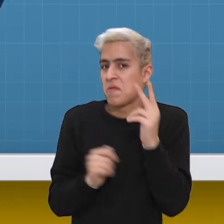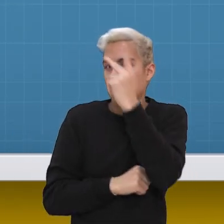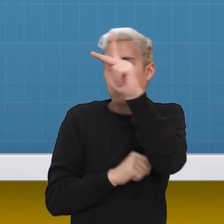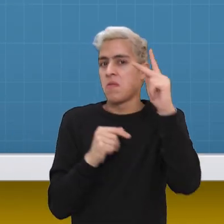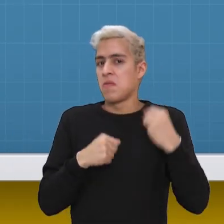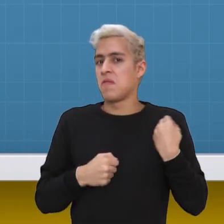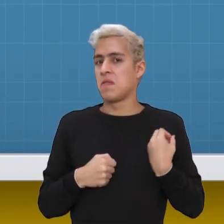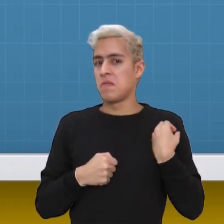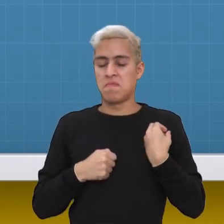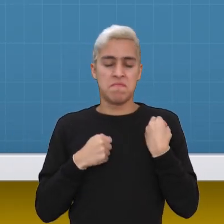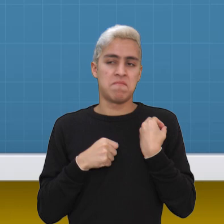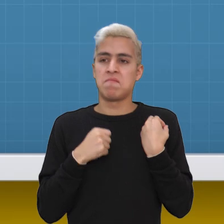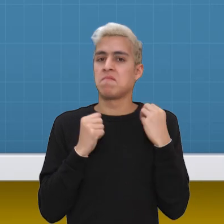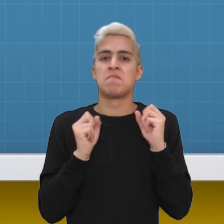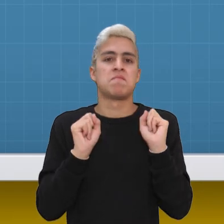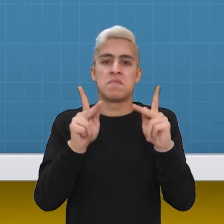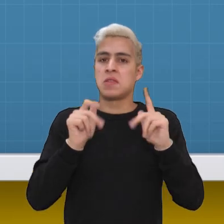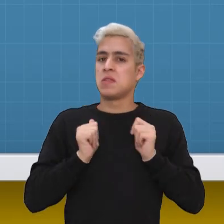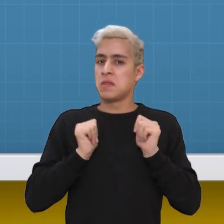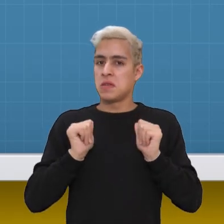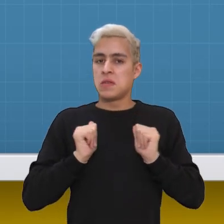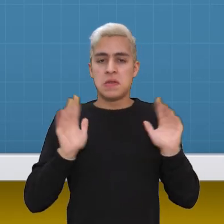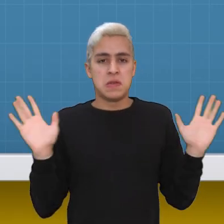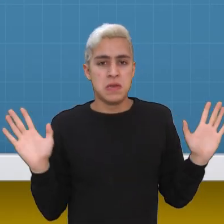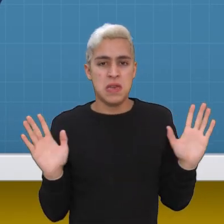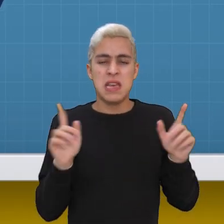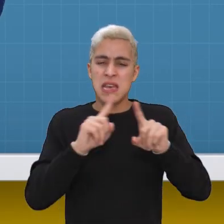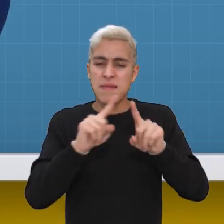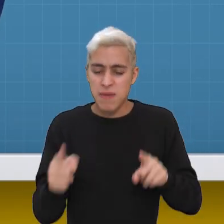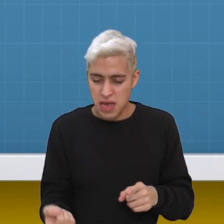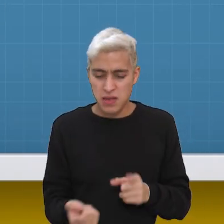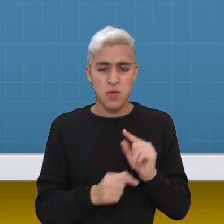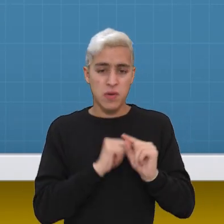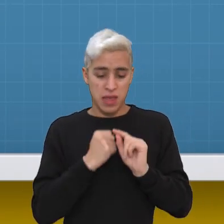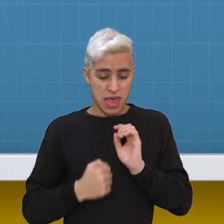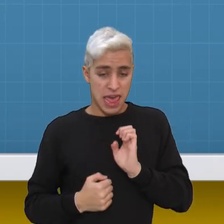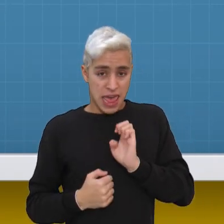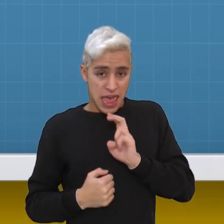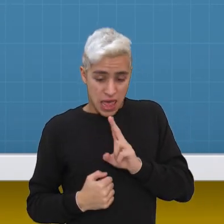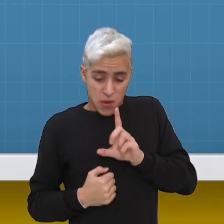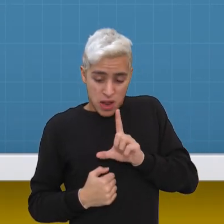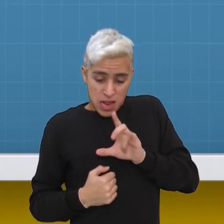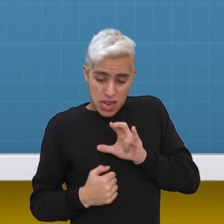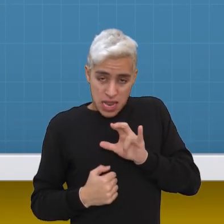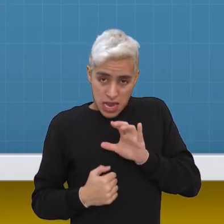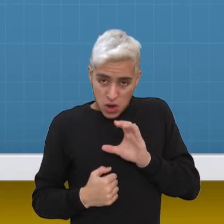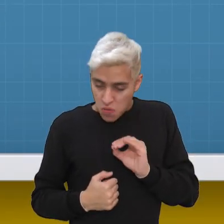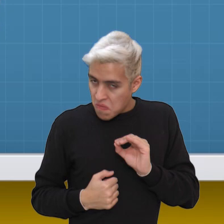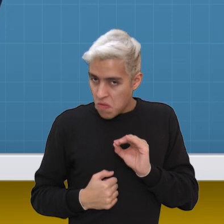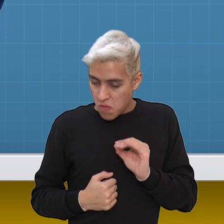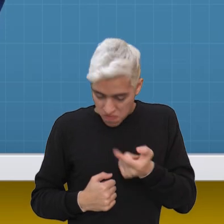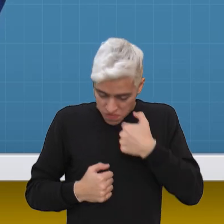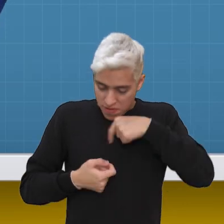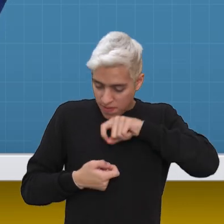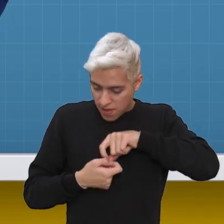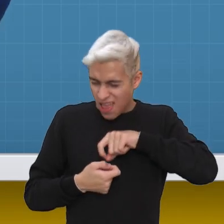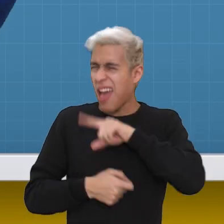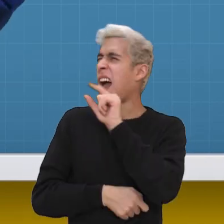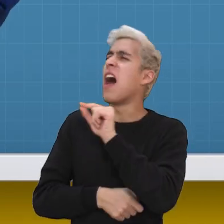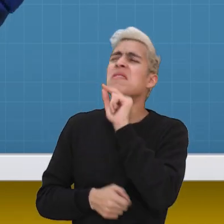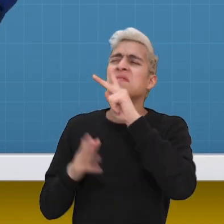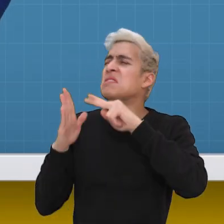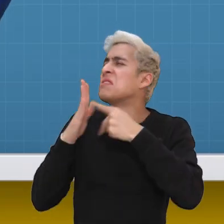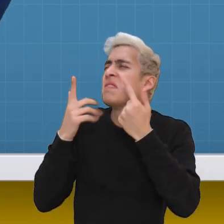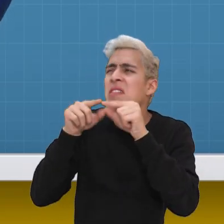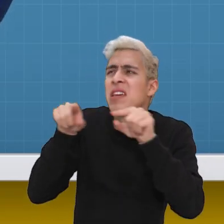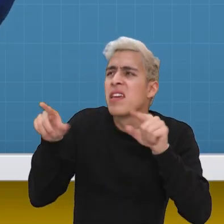coisa lá da tua vida. O que o nosso eu lírico diz que não faz? Eu lírico, gente. Ai, professora, eu não sei